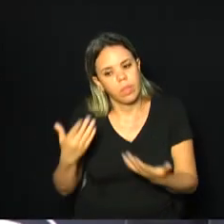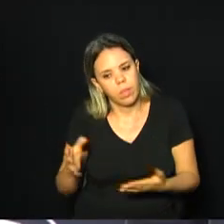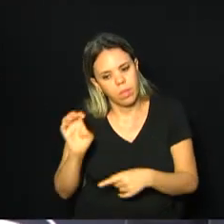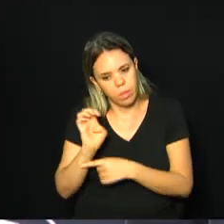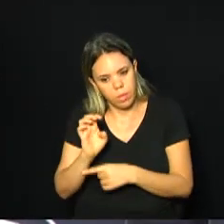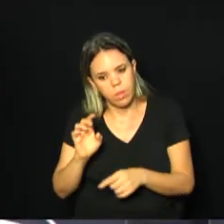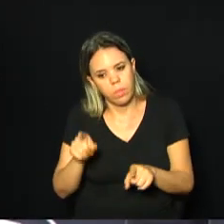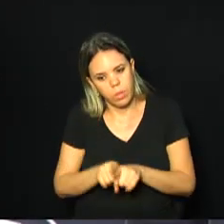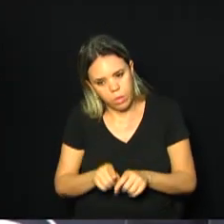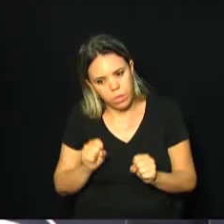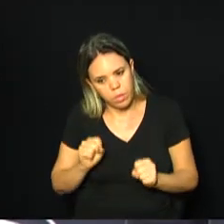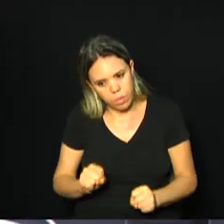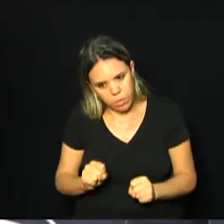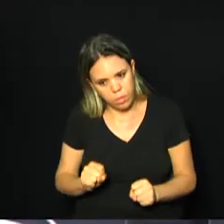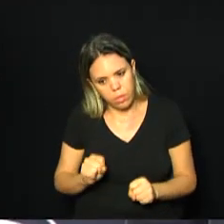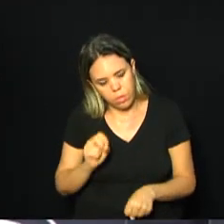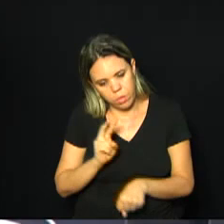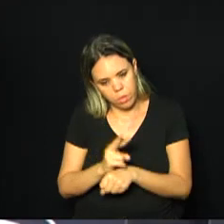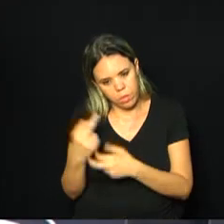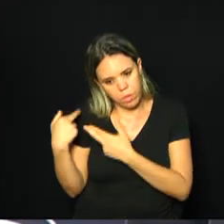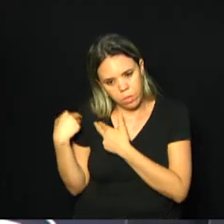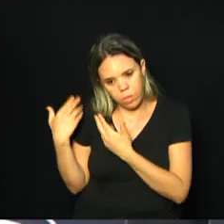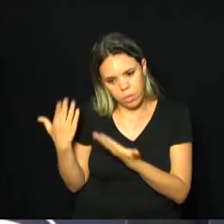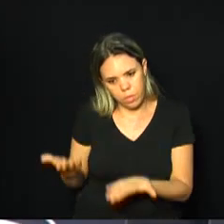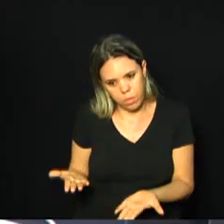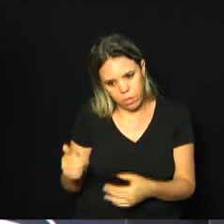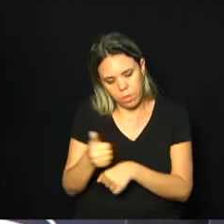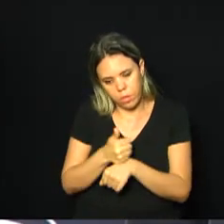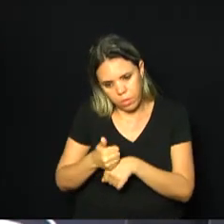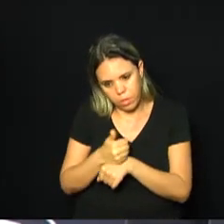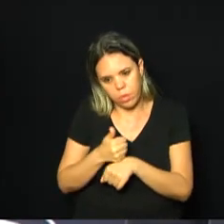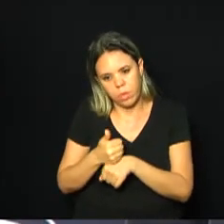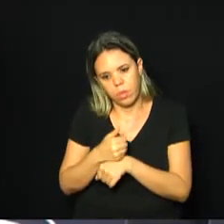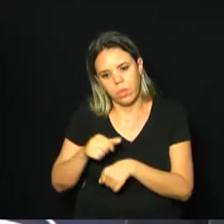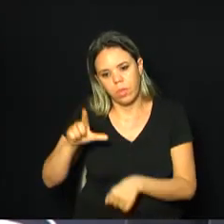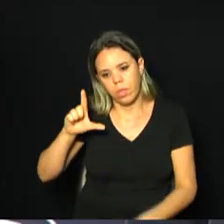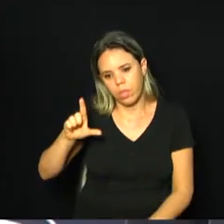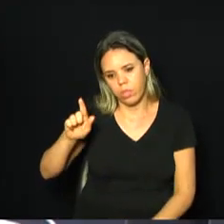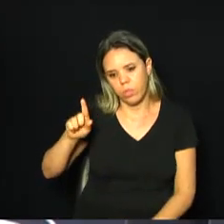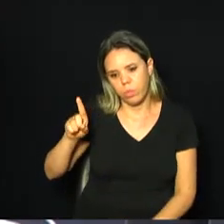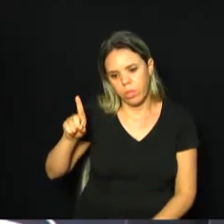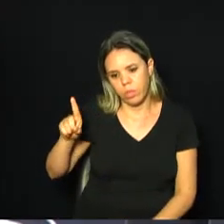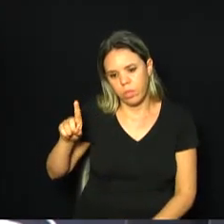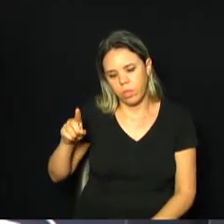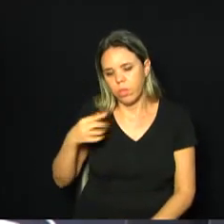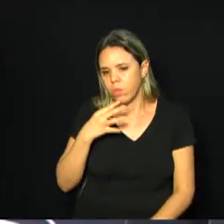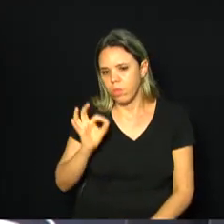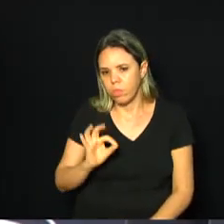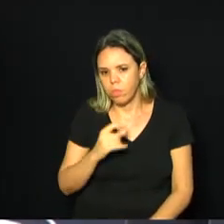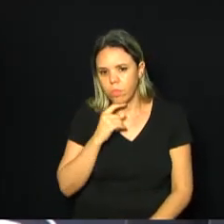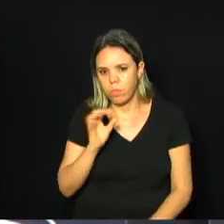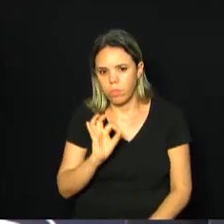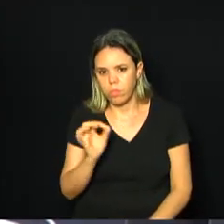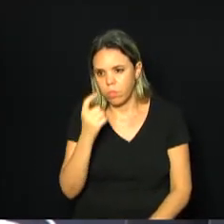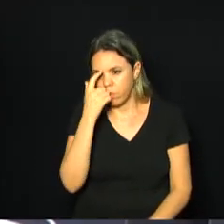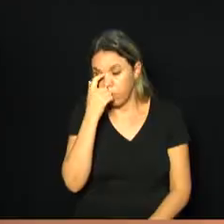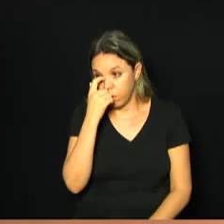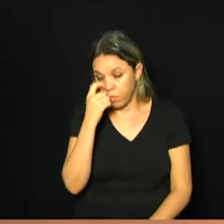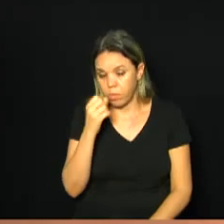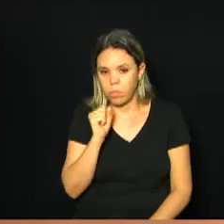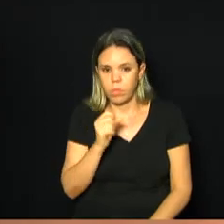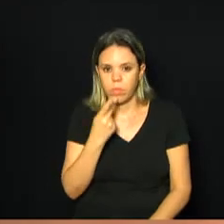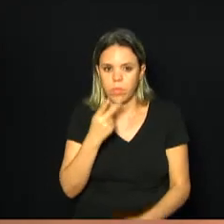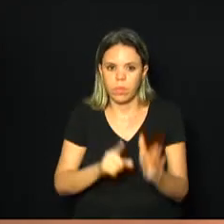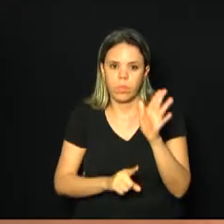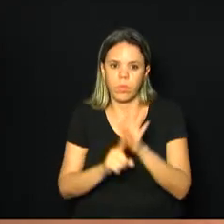Estado que poderiam cuidar disso, mas nesta área de LGPD eu desconheço qualquer um. Doutora, posso fazer uma